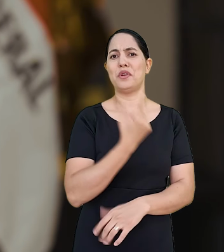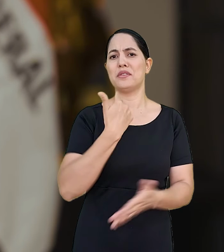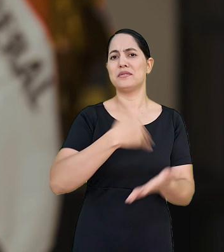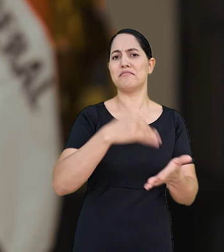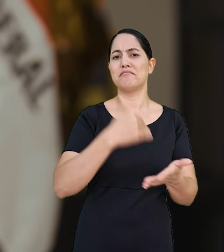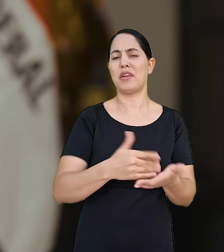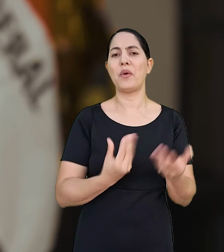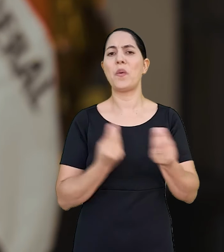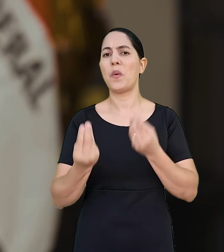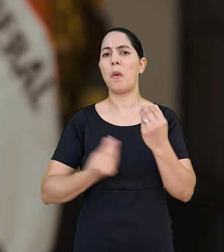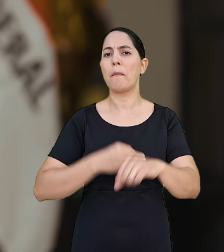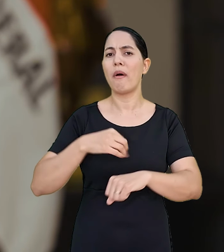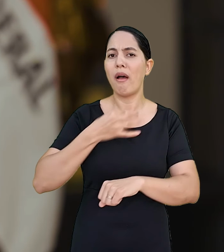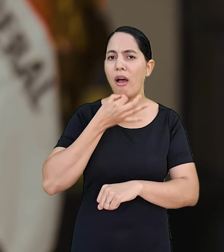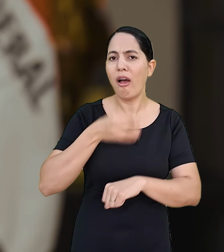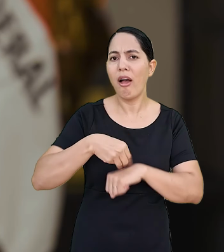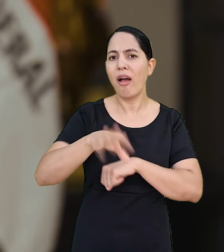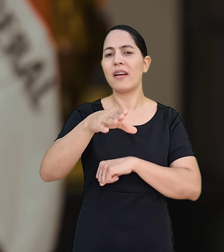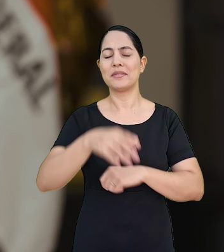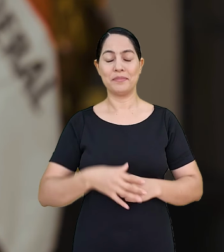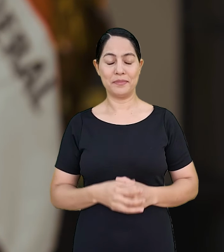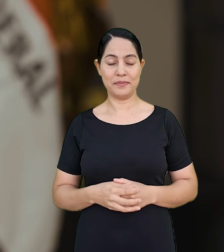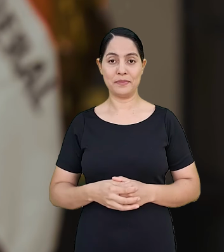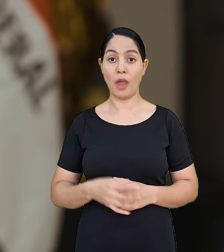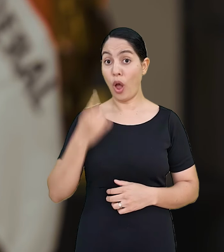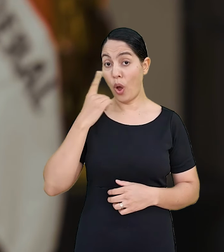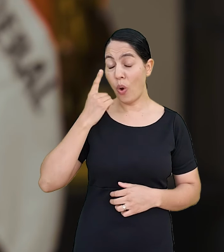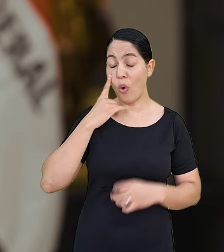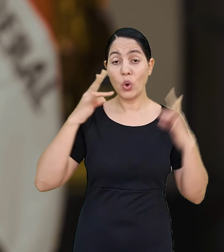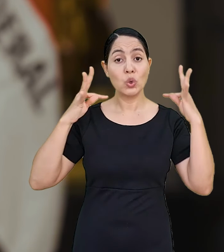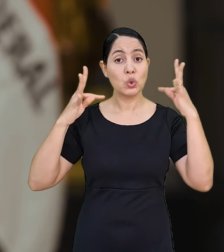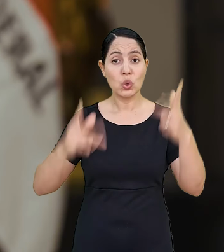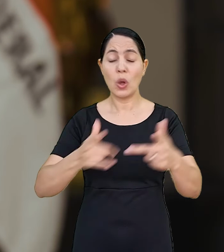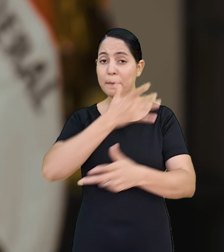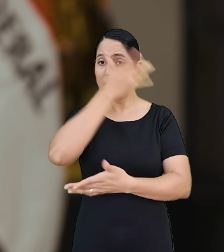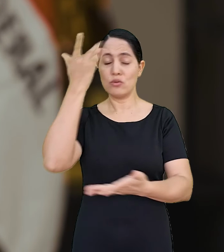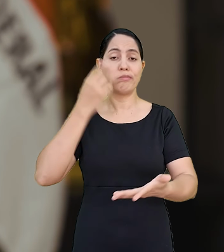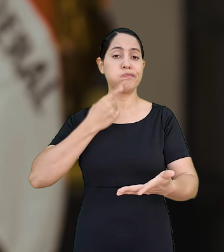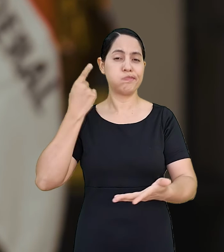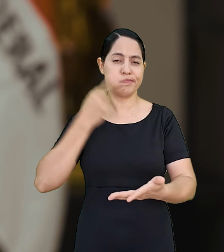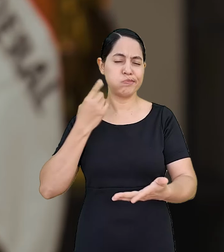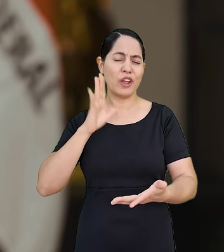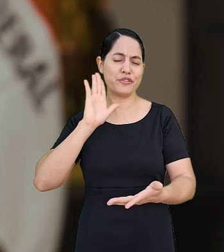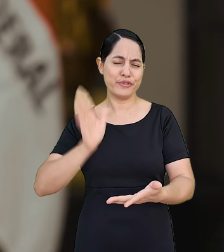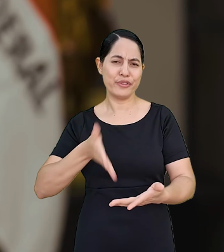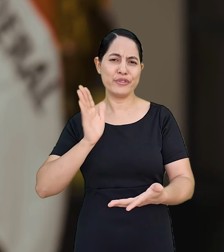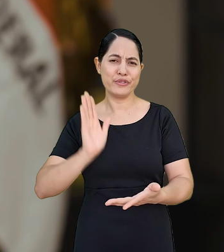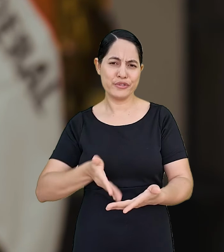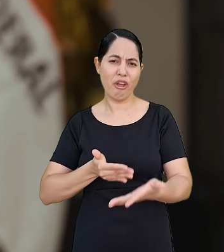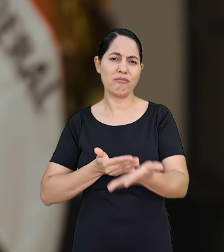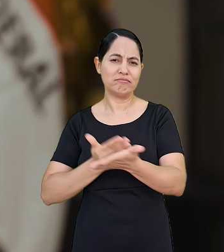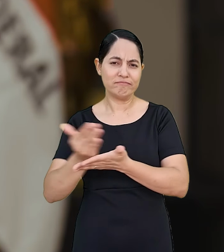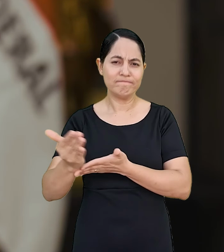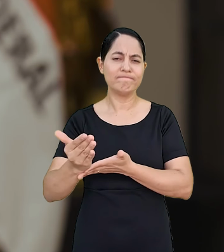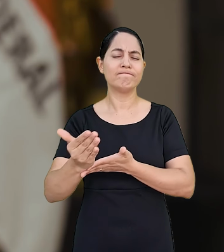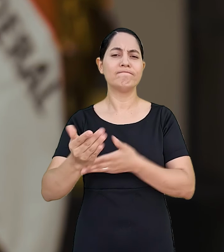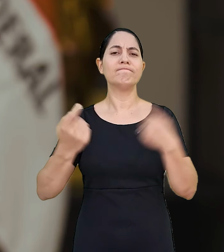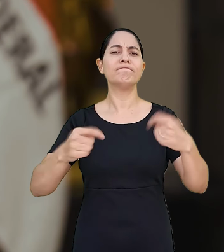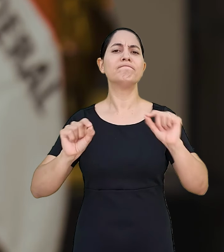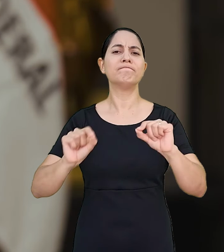O que você recomenda? Veja, todo jovem advogado ou advogado iniciante, é importante que você